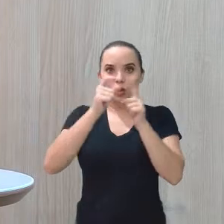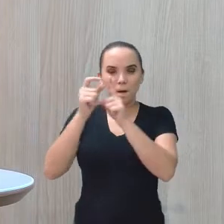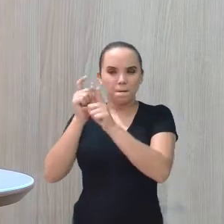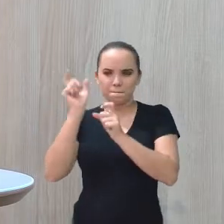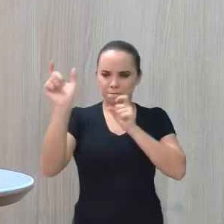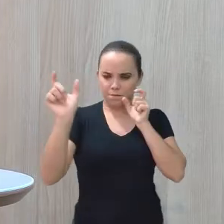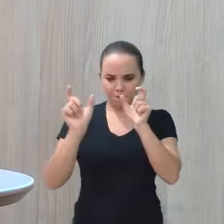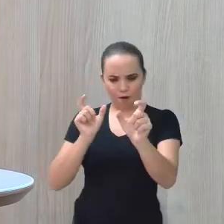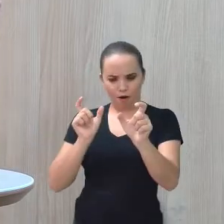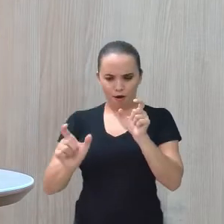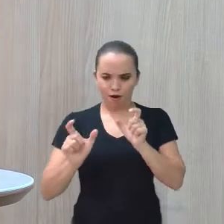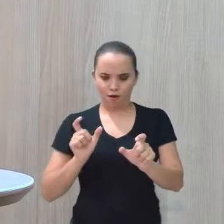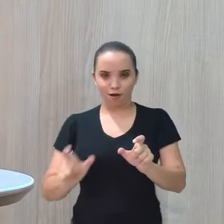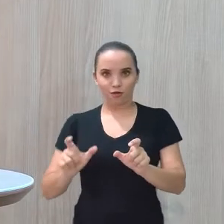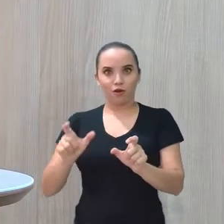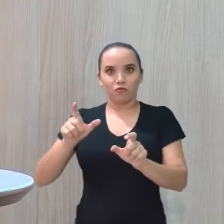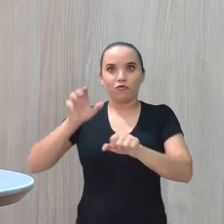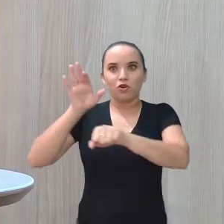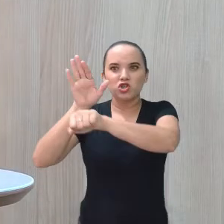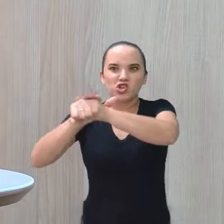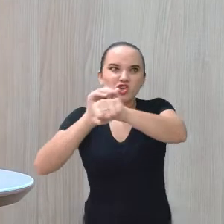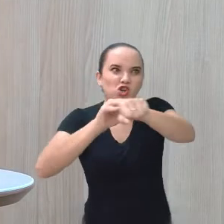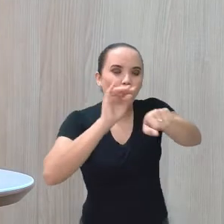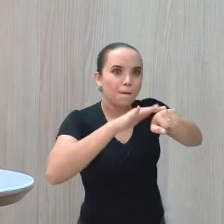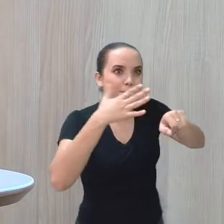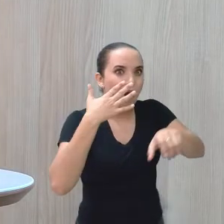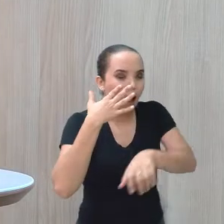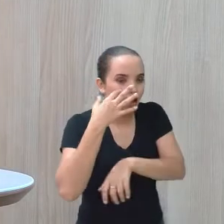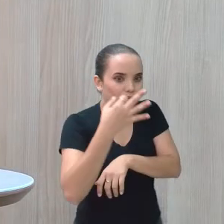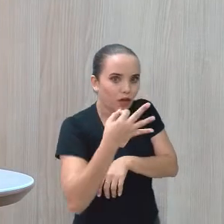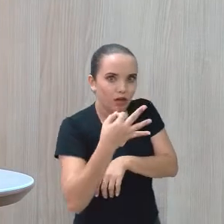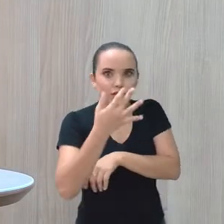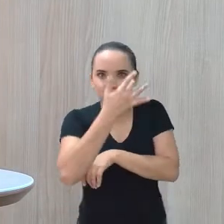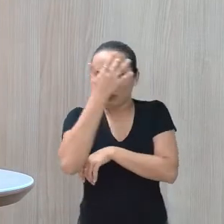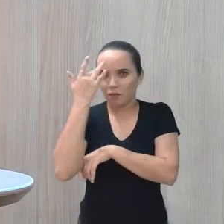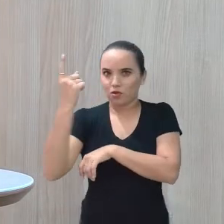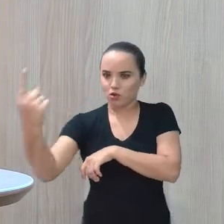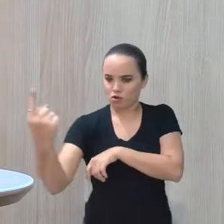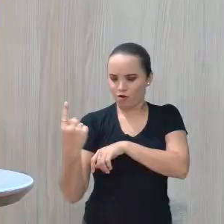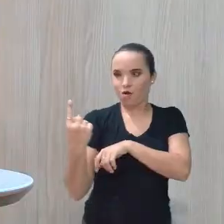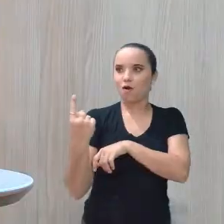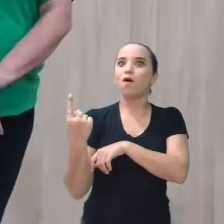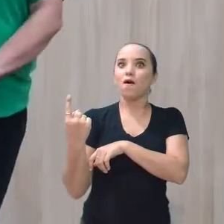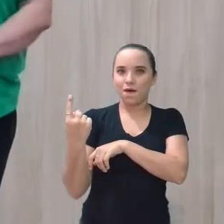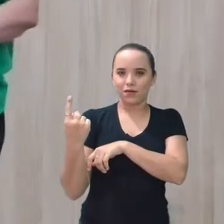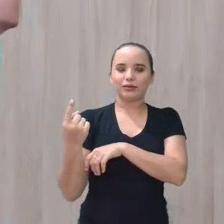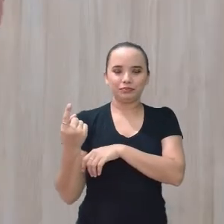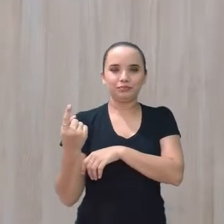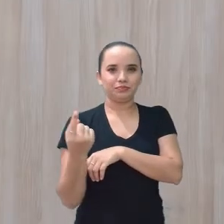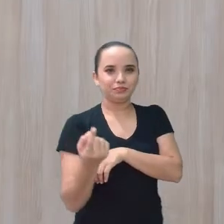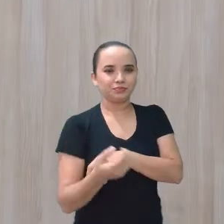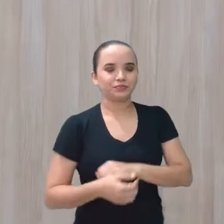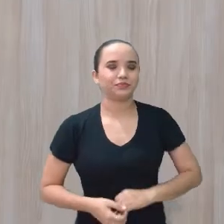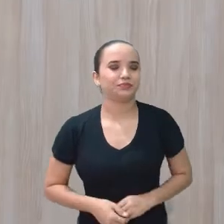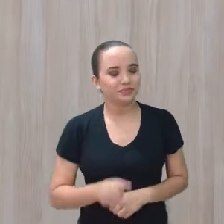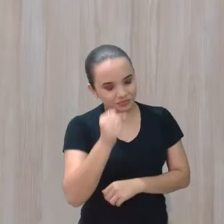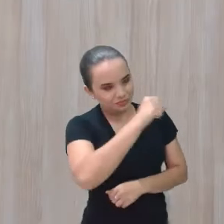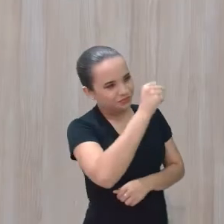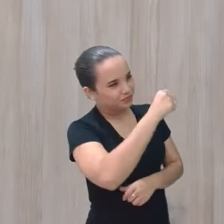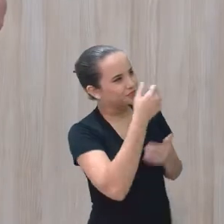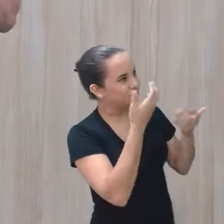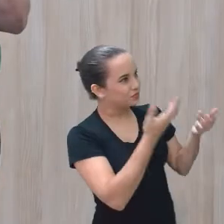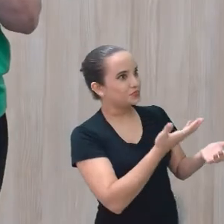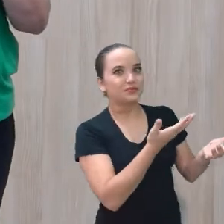que provoquem a curiosidade do leitor. Não é isso, professora Adriana? Sim, isso aí, Camille. Então,